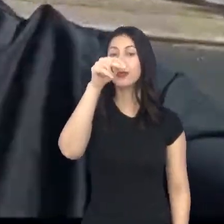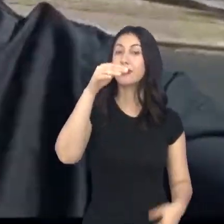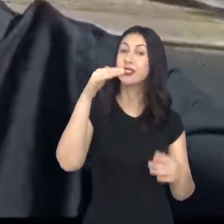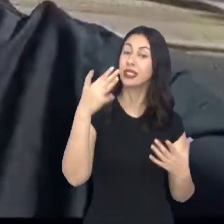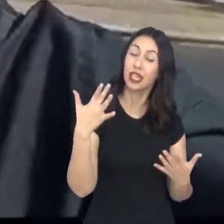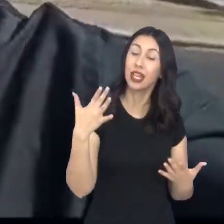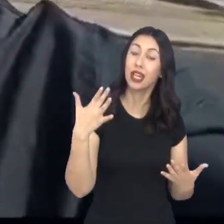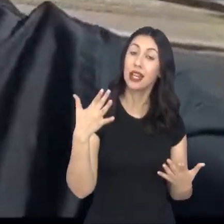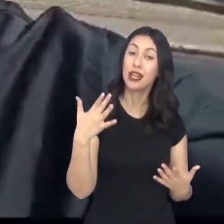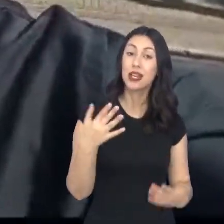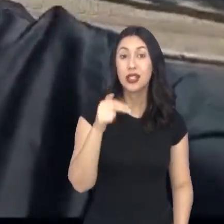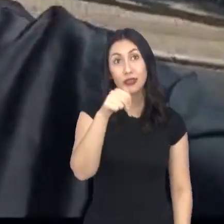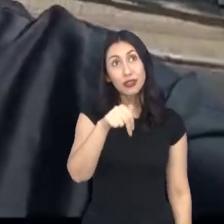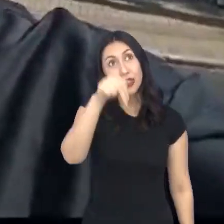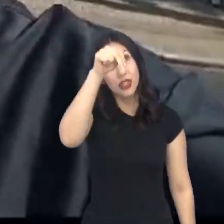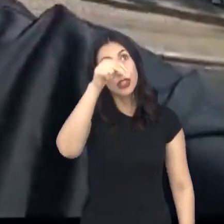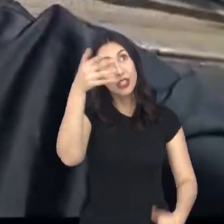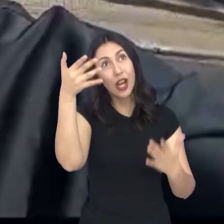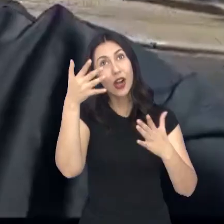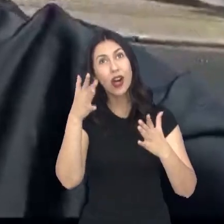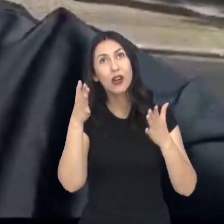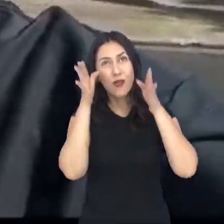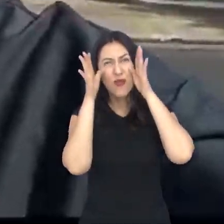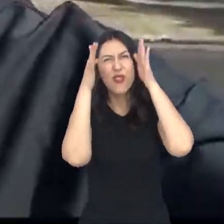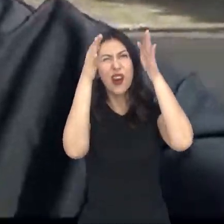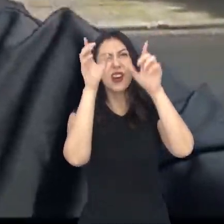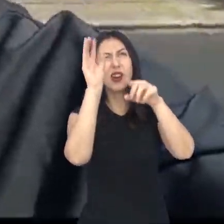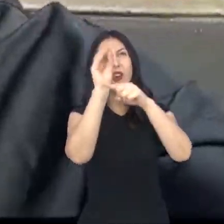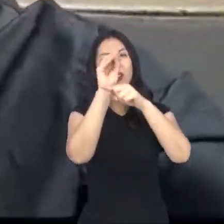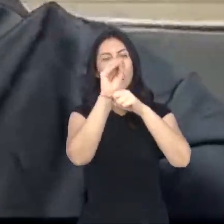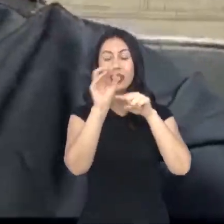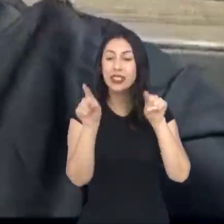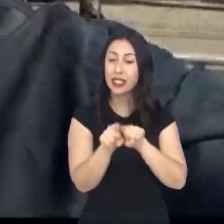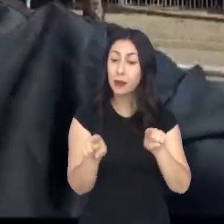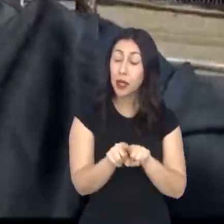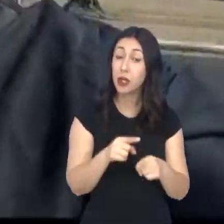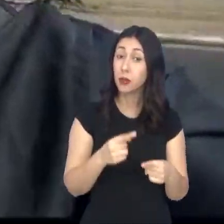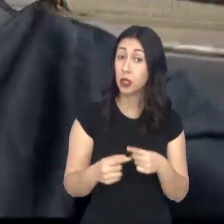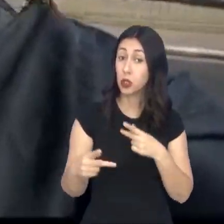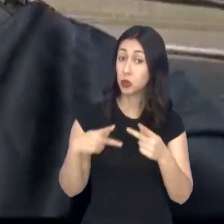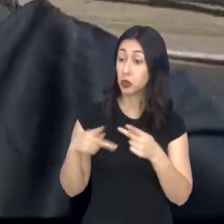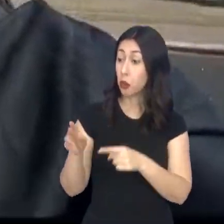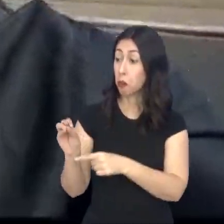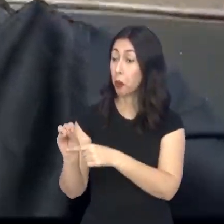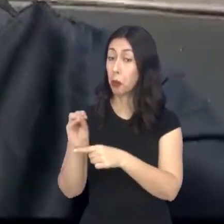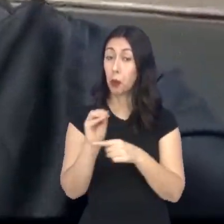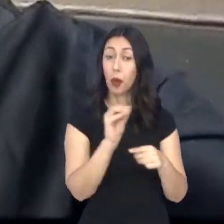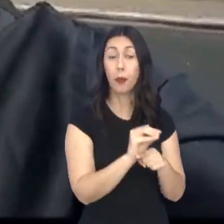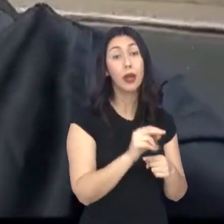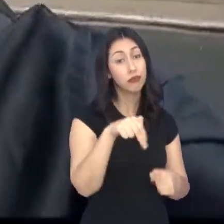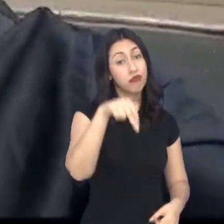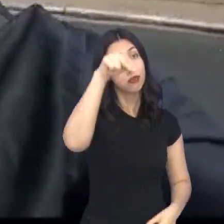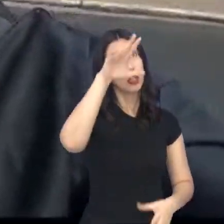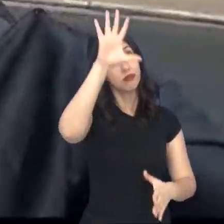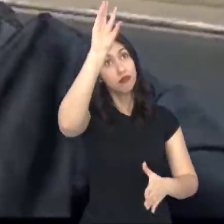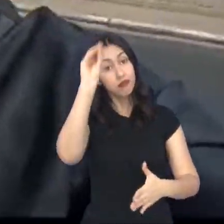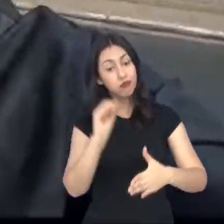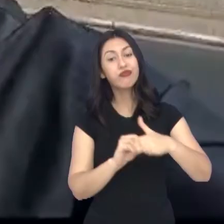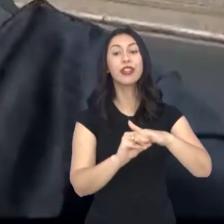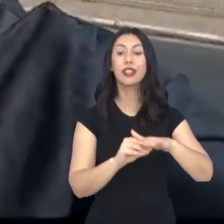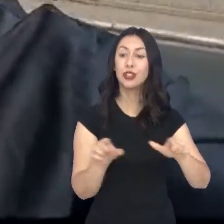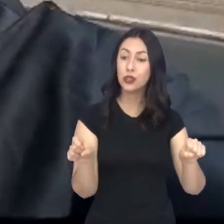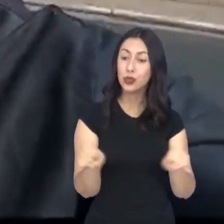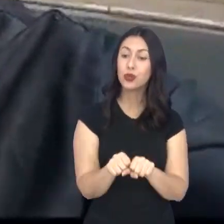possa entrar, né, no mapa de investimento da cidade, a cidade que é muito bem atendida, e a Zona Norte não pode ficar de fora. E